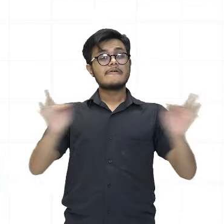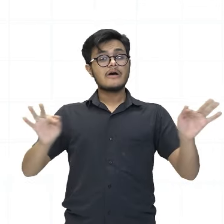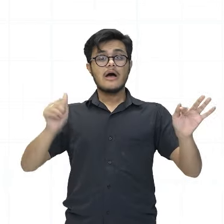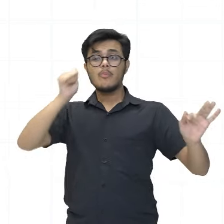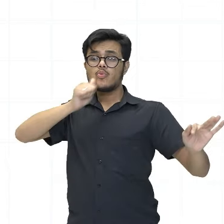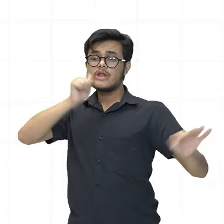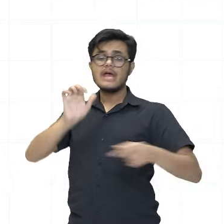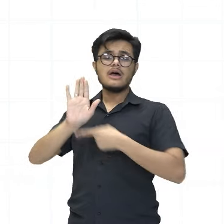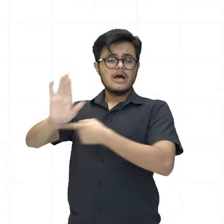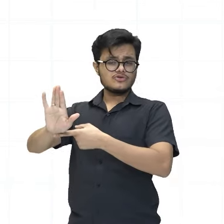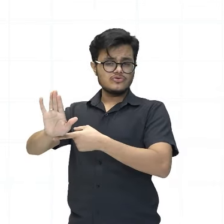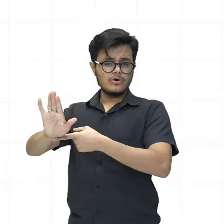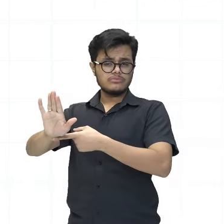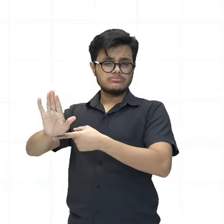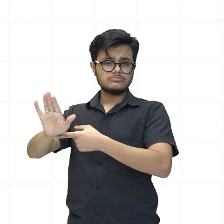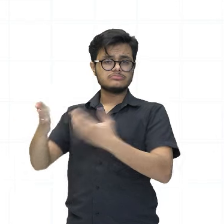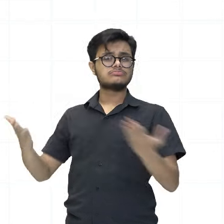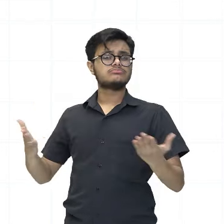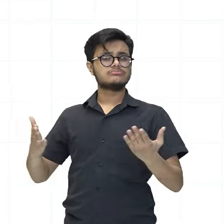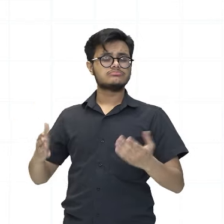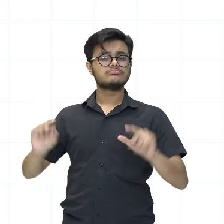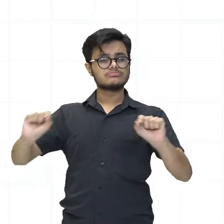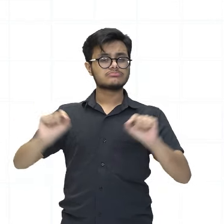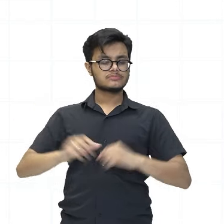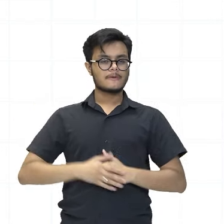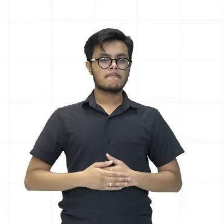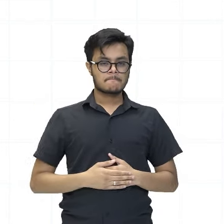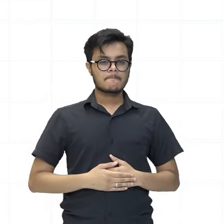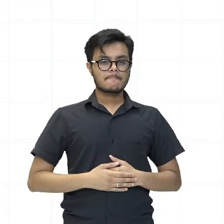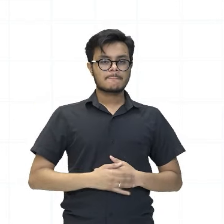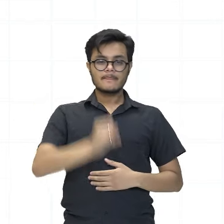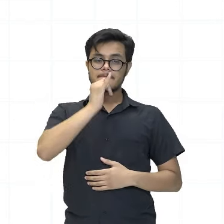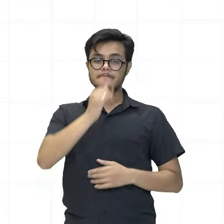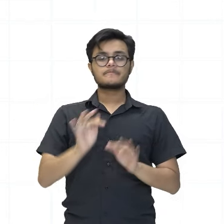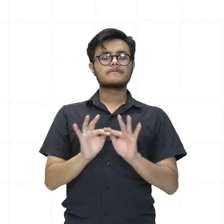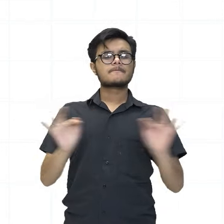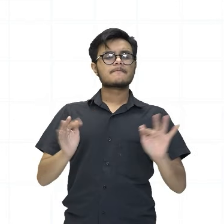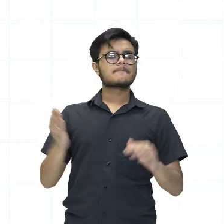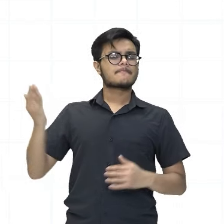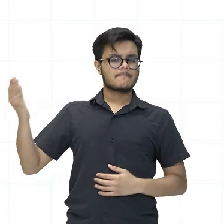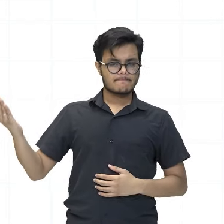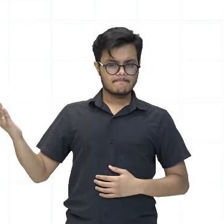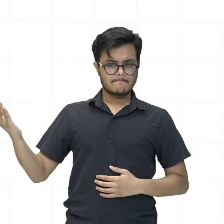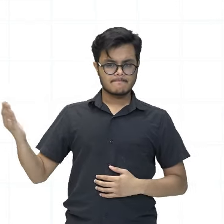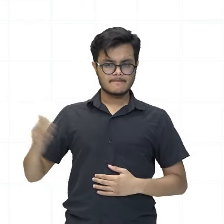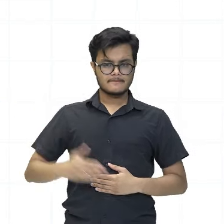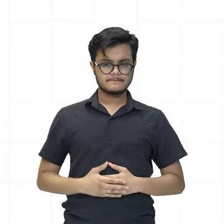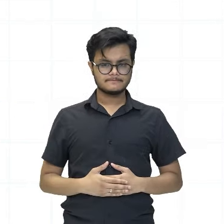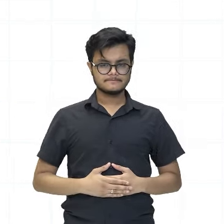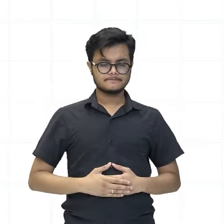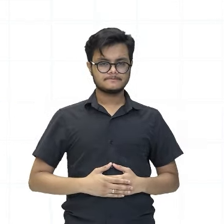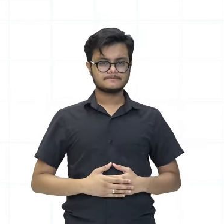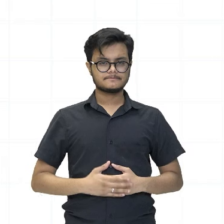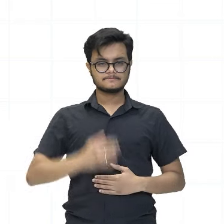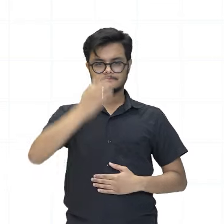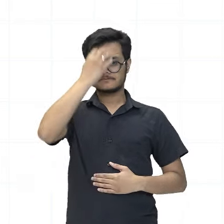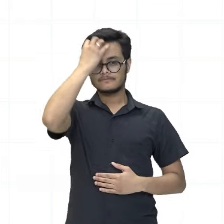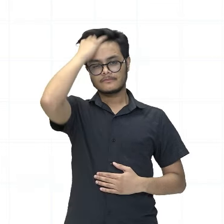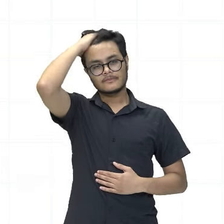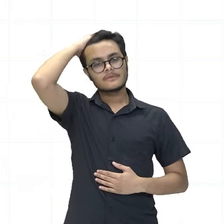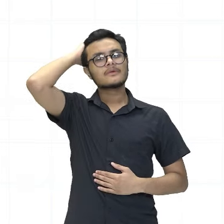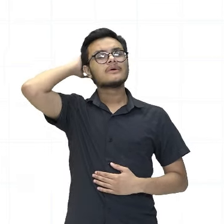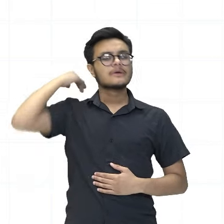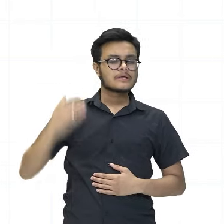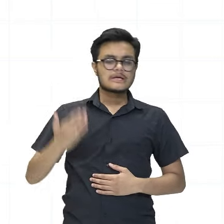necessitado obser então aqui o nosso exemplo na nossa TV Interativa a gente já sabe que isso é uma oração porque